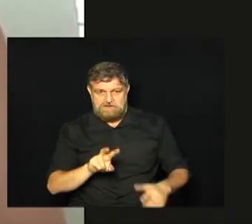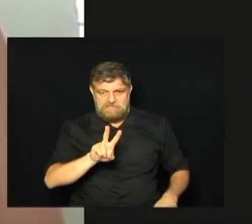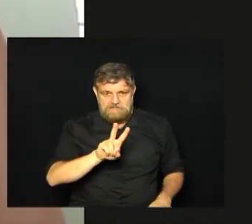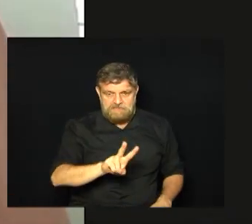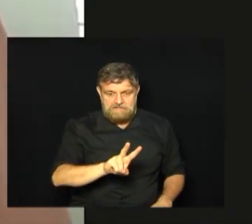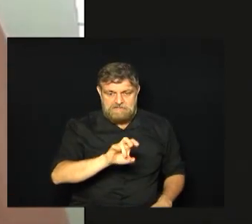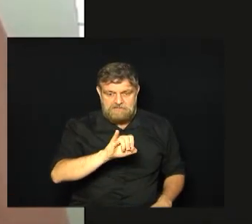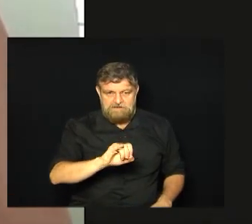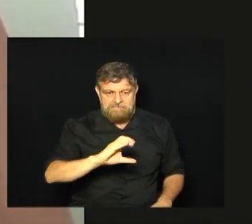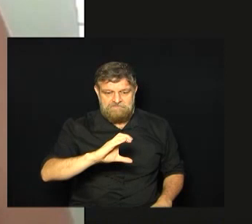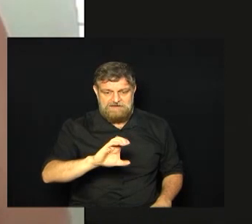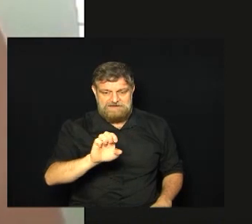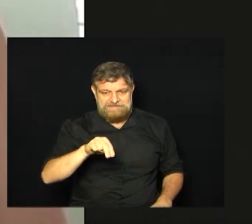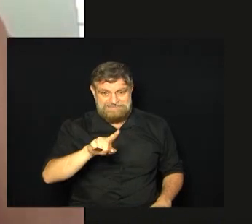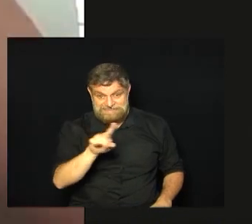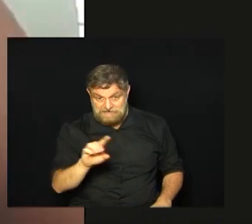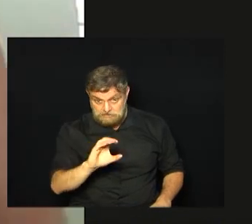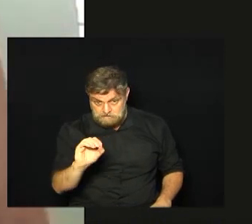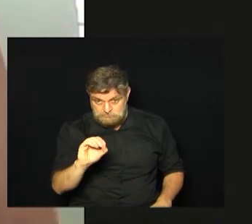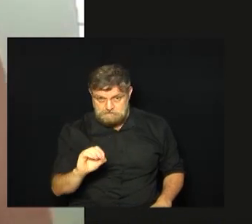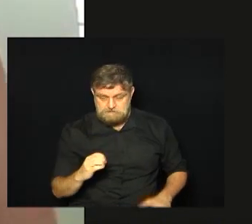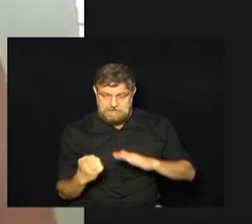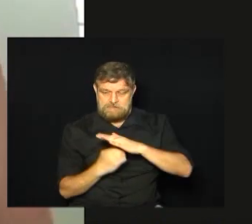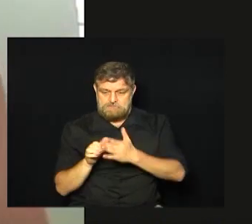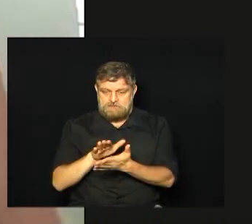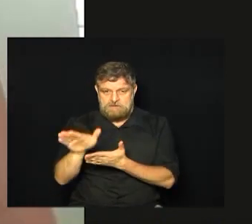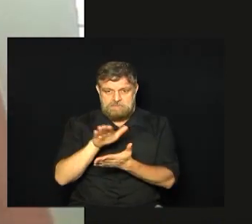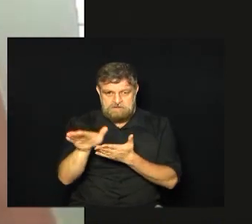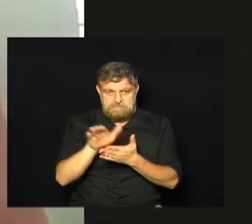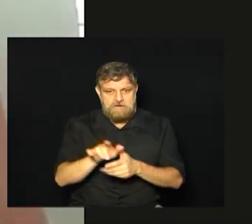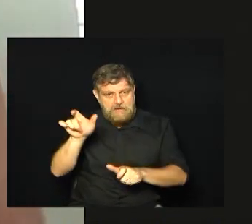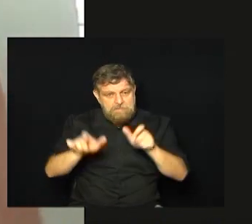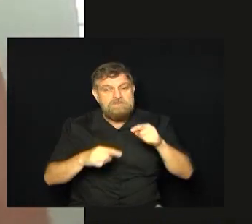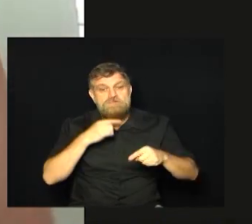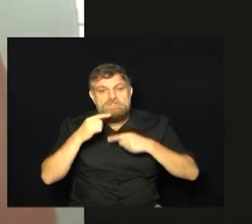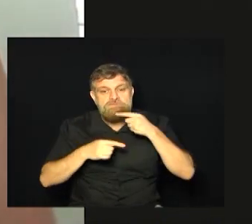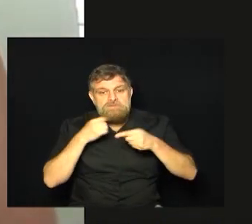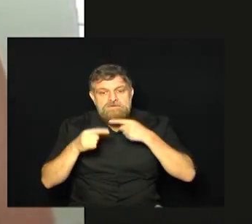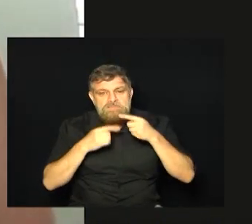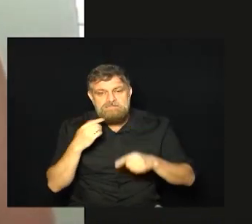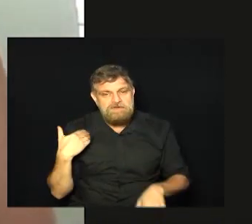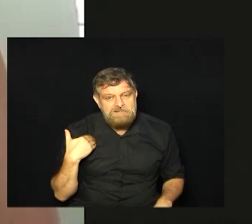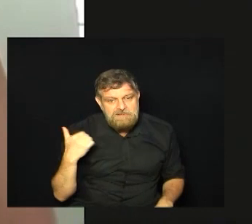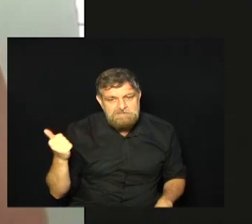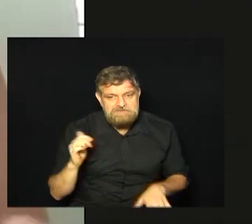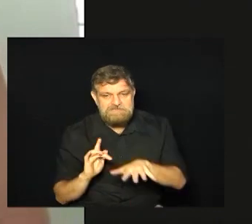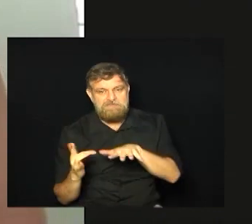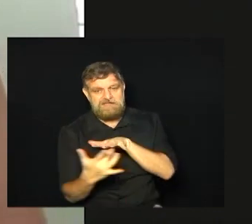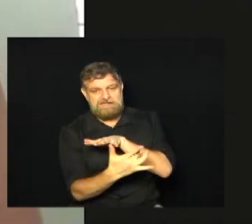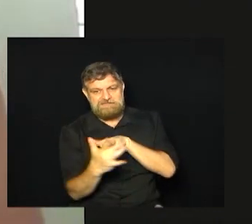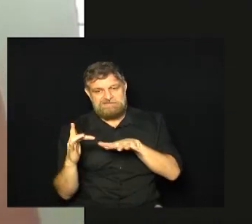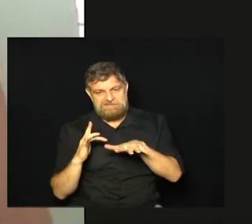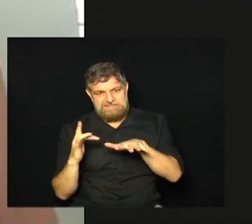que foi a editora que publicou, ou se a pessoa tiver qualquer dúvida, é só me chamar nas redes sociais,